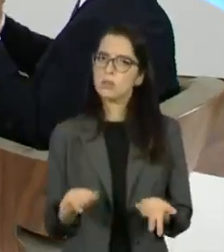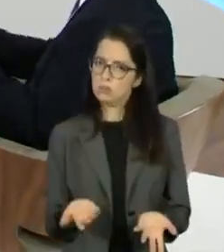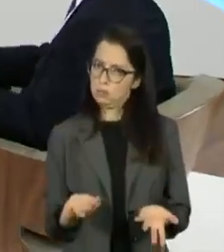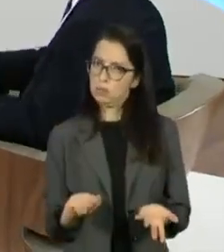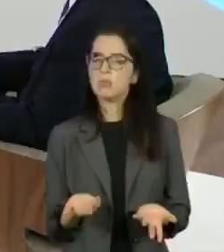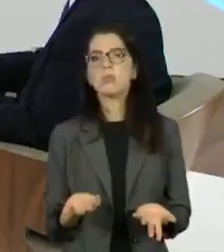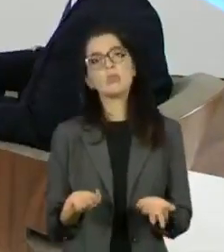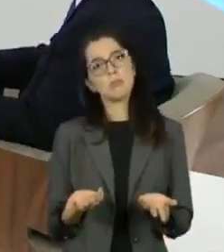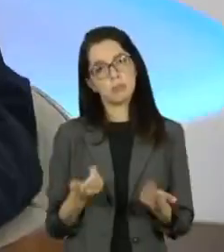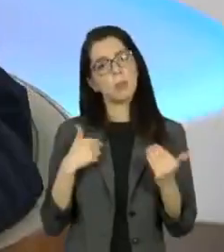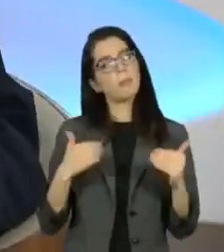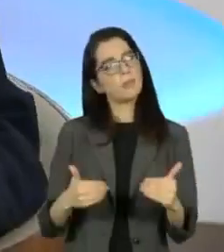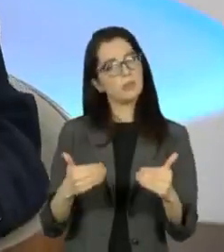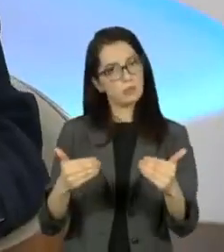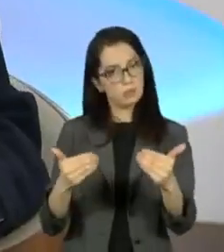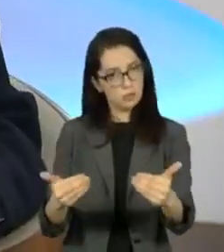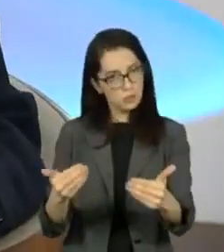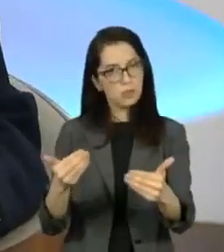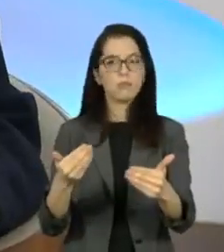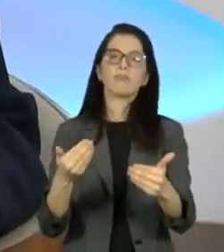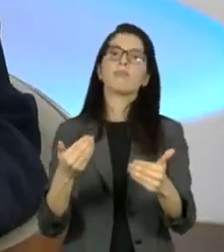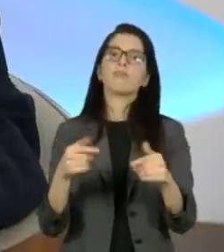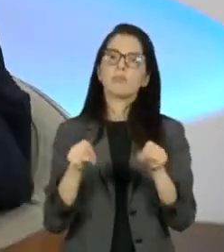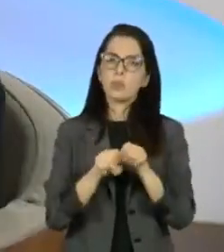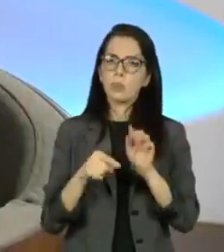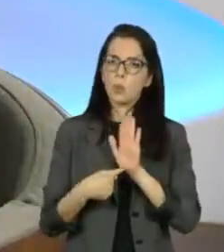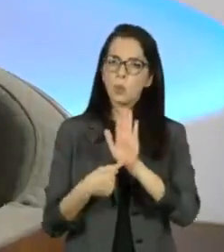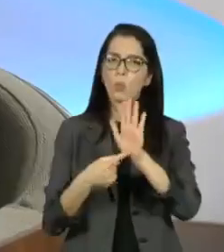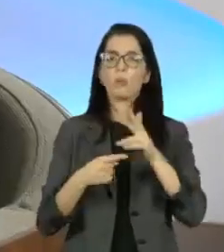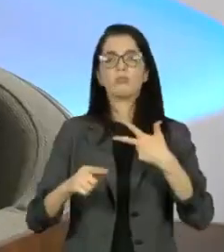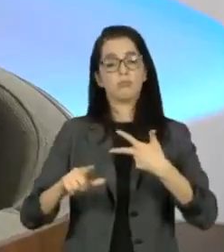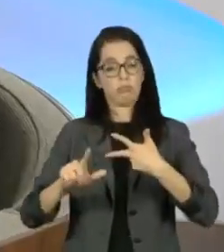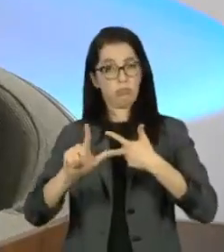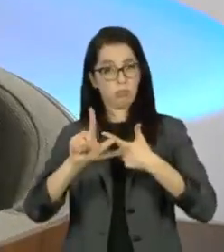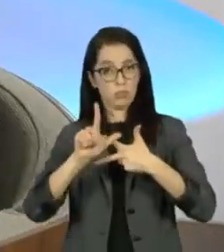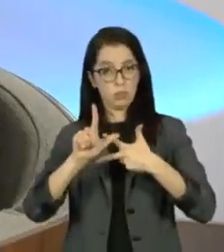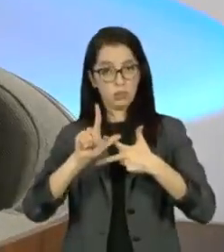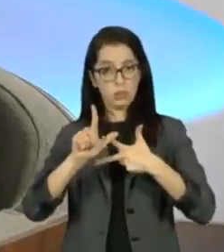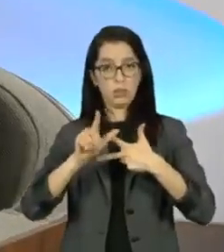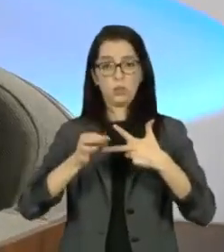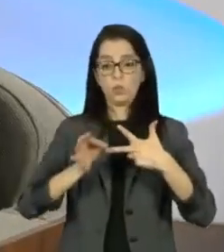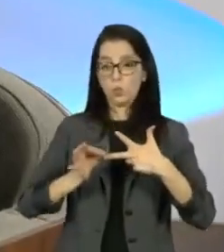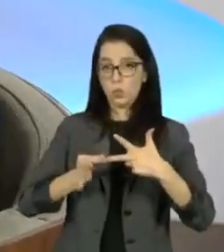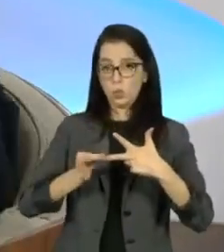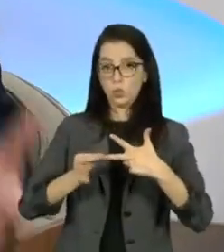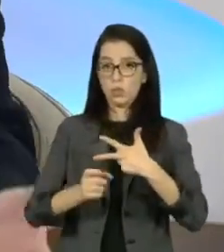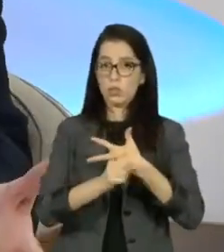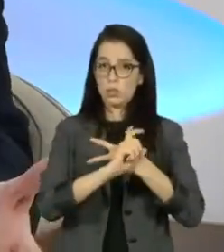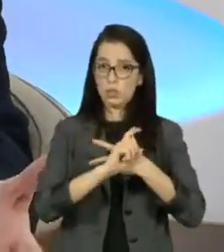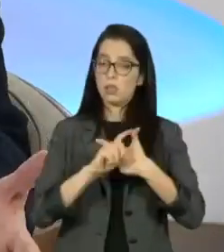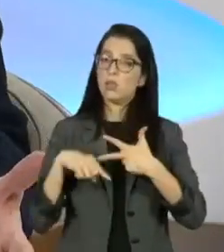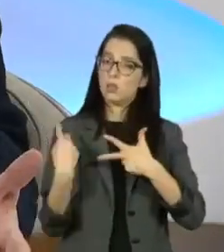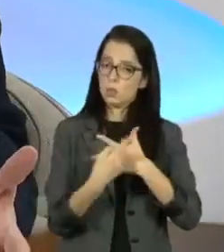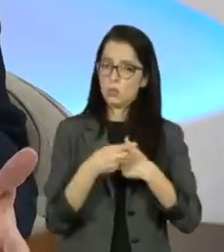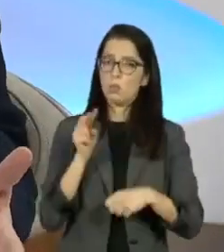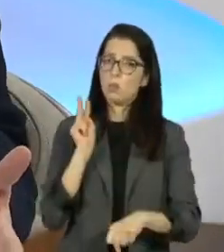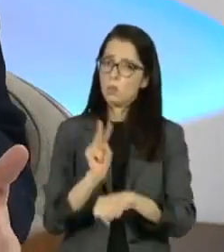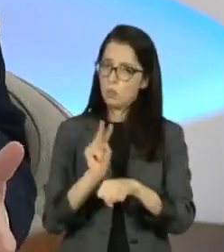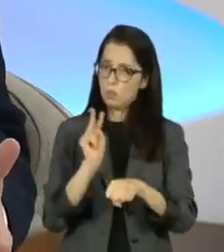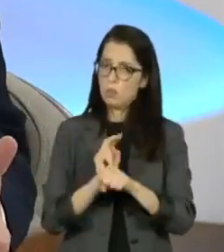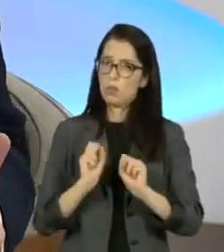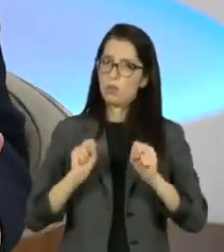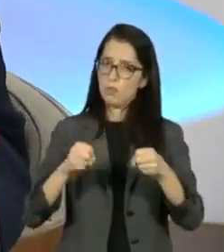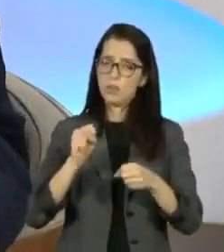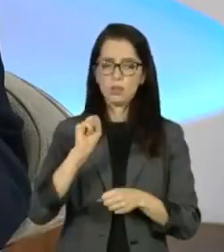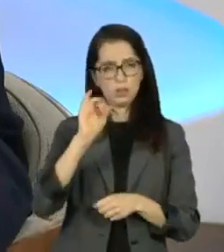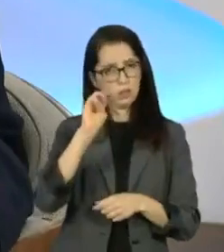nós deixamos de fazer essas críticas. E isso é um posicionamento político importante. Da mesma forma, outros